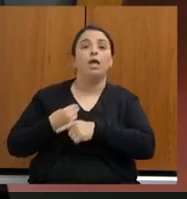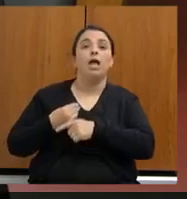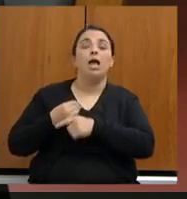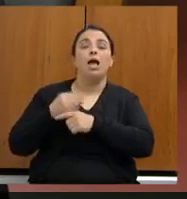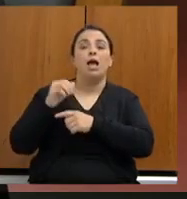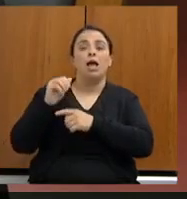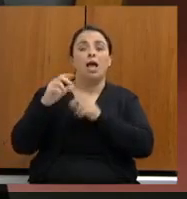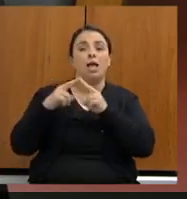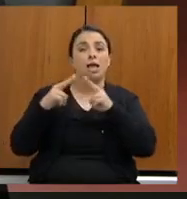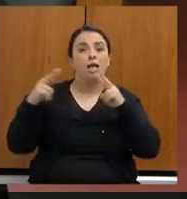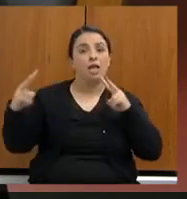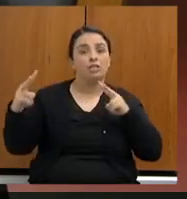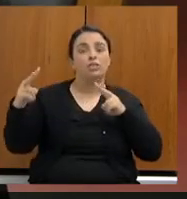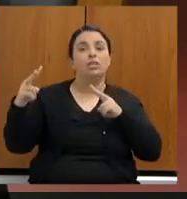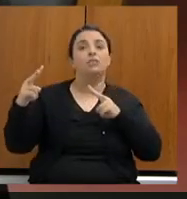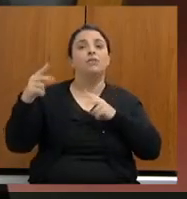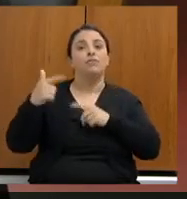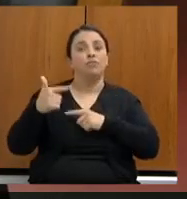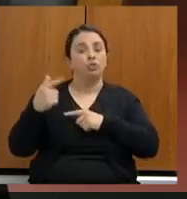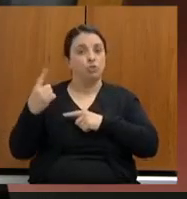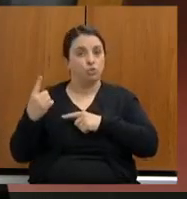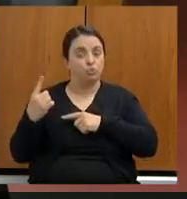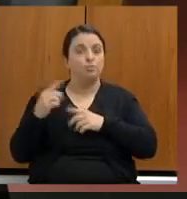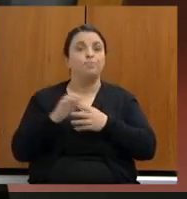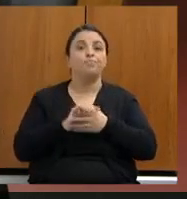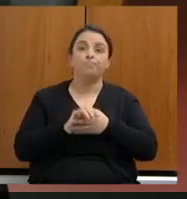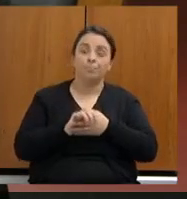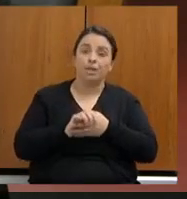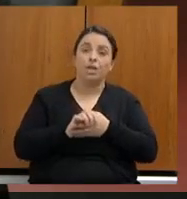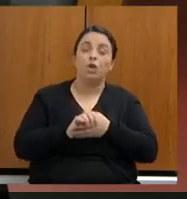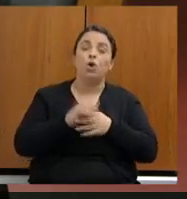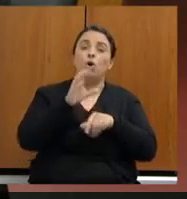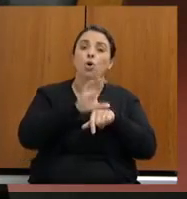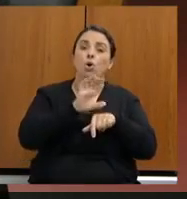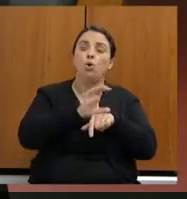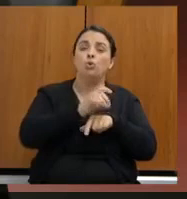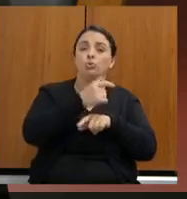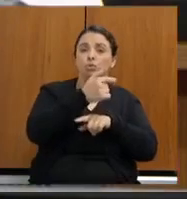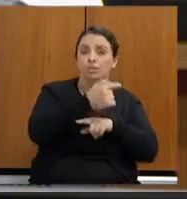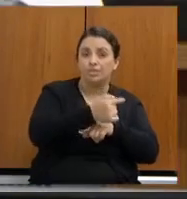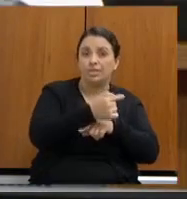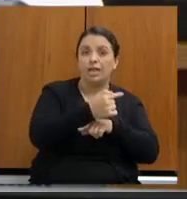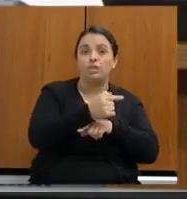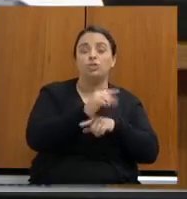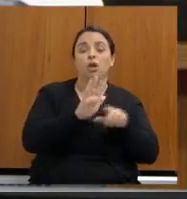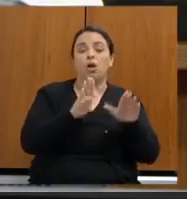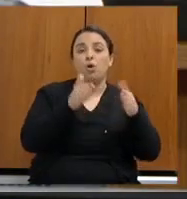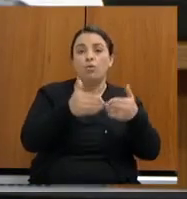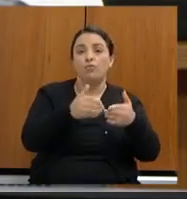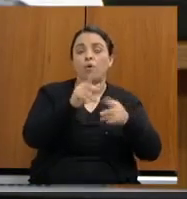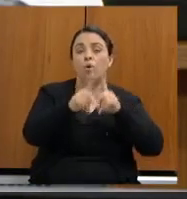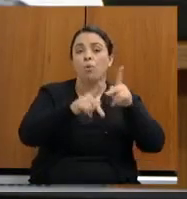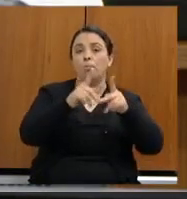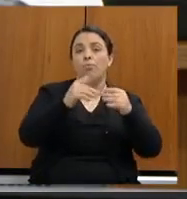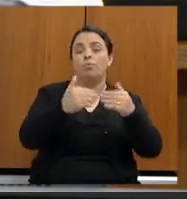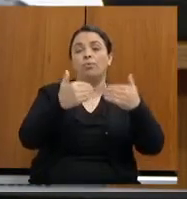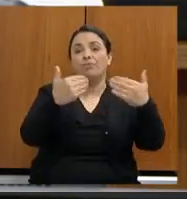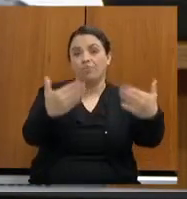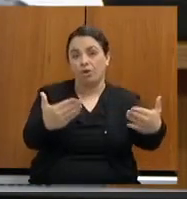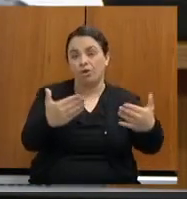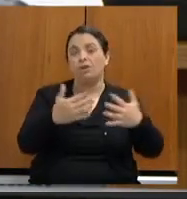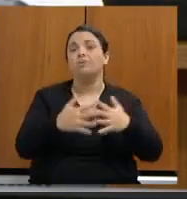72 cursos foram foram oferecidos ao público externo pode